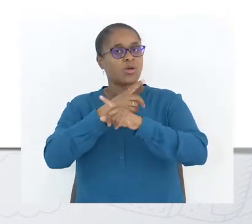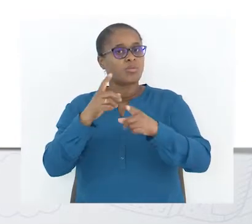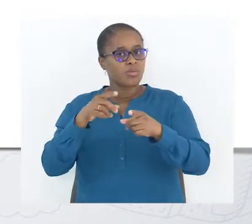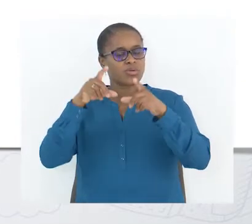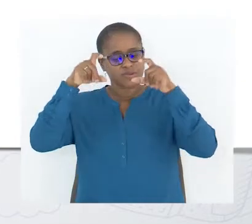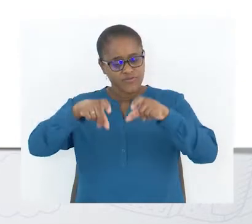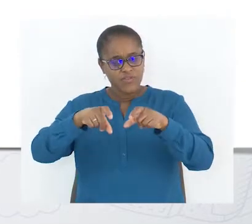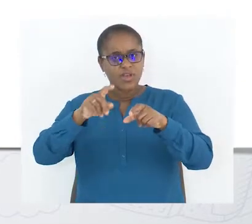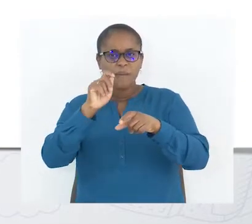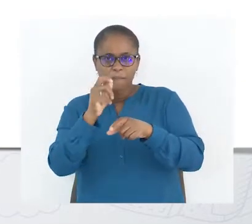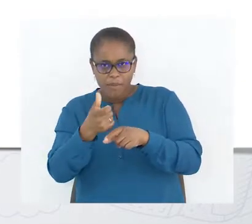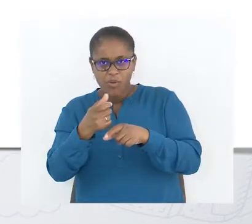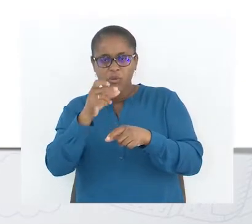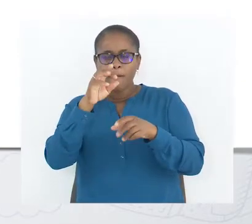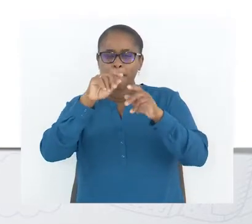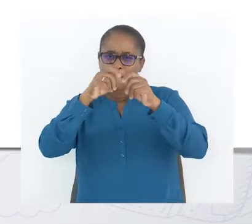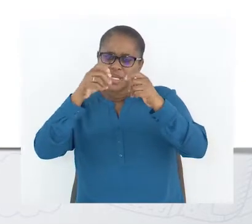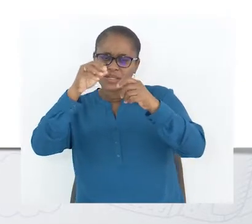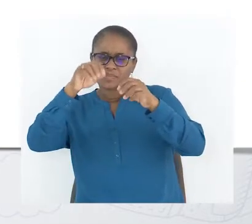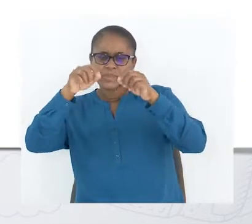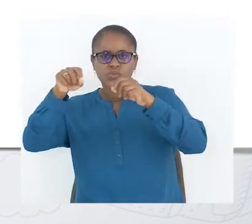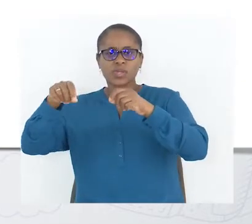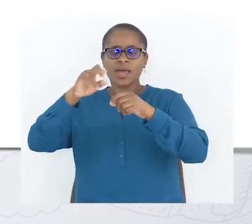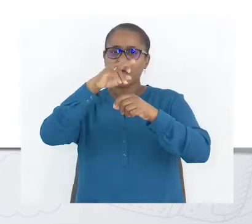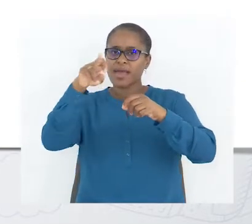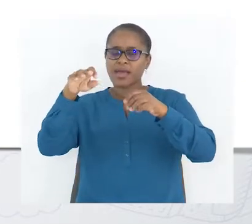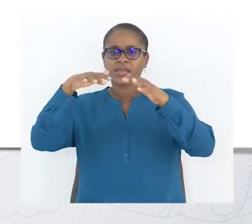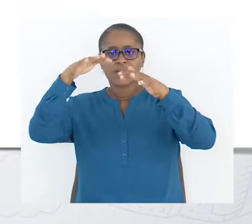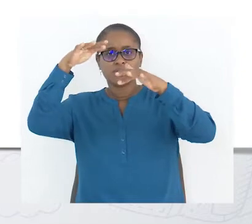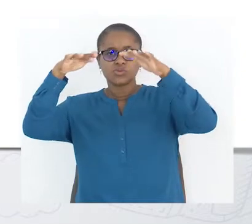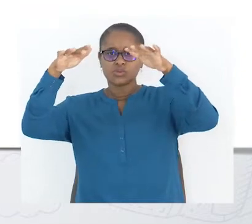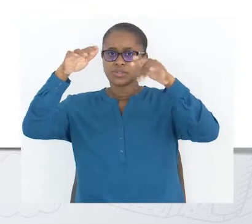concentram menos partículas aéreas em suspensão.